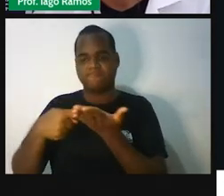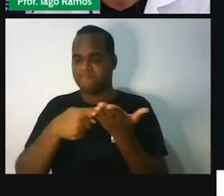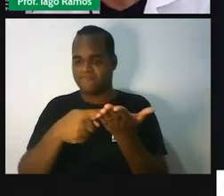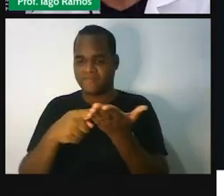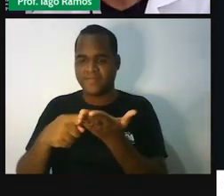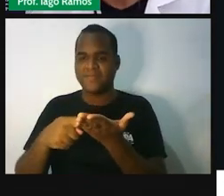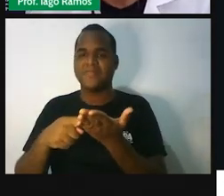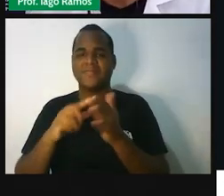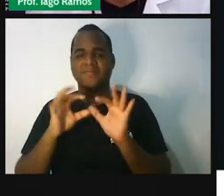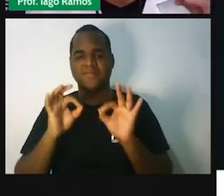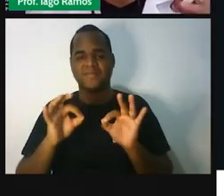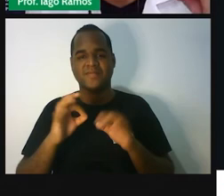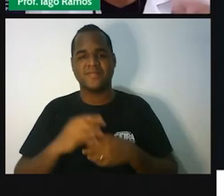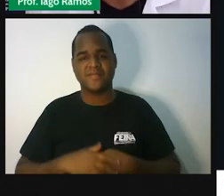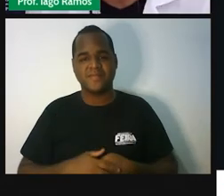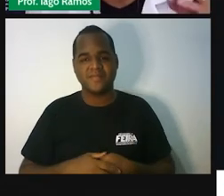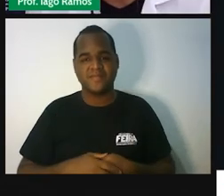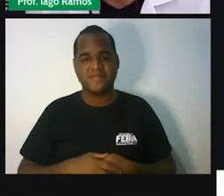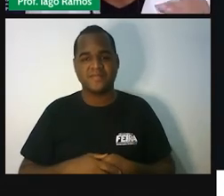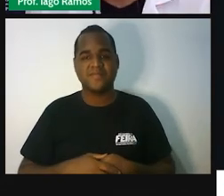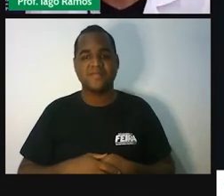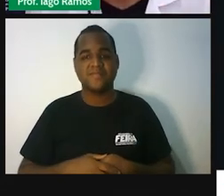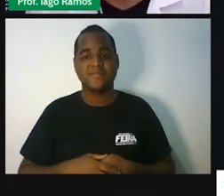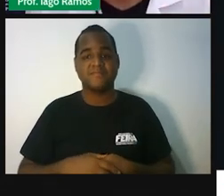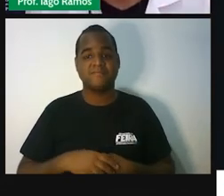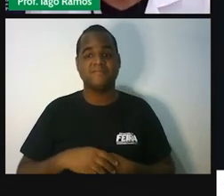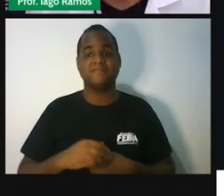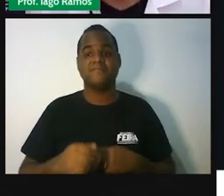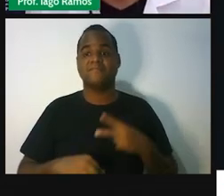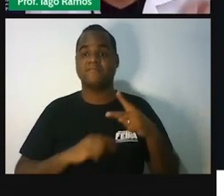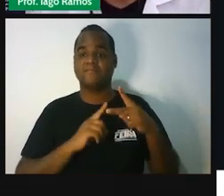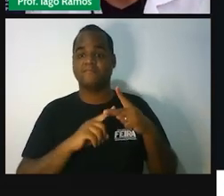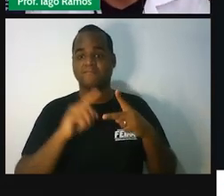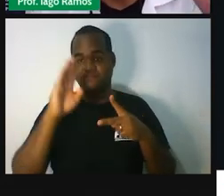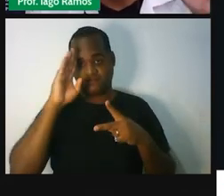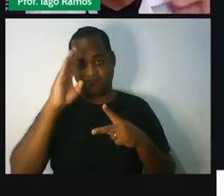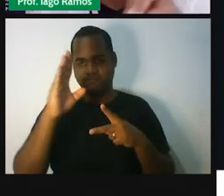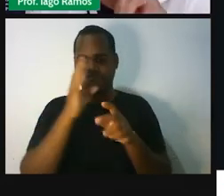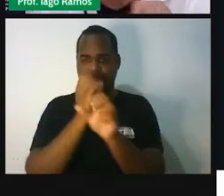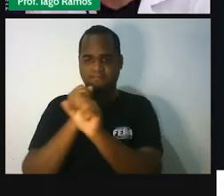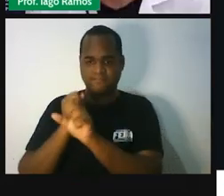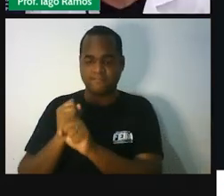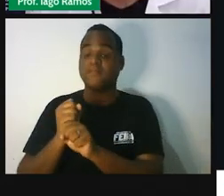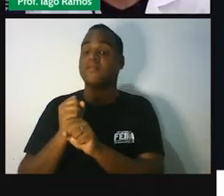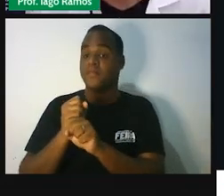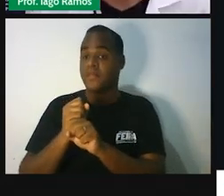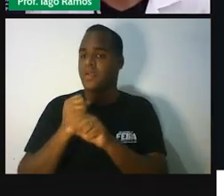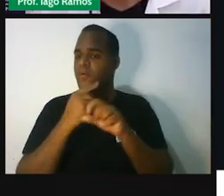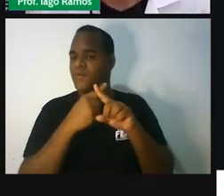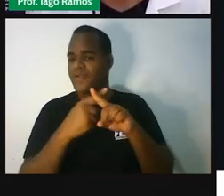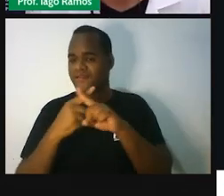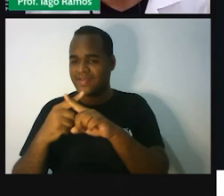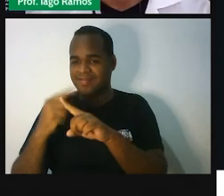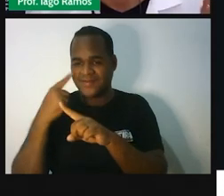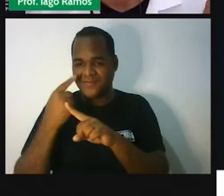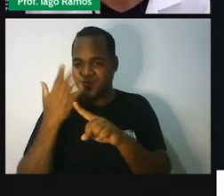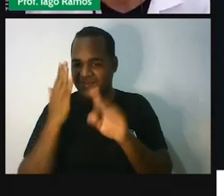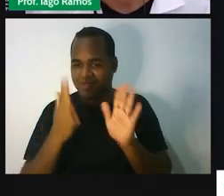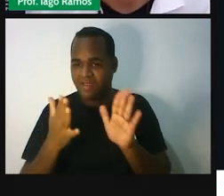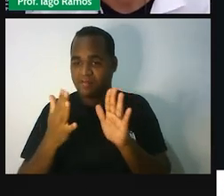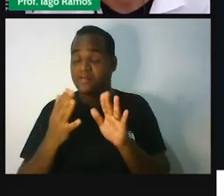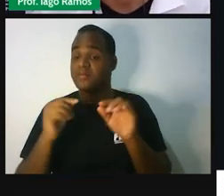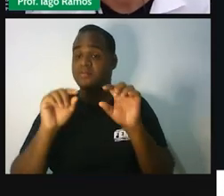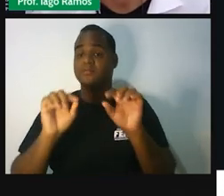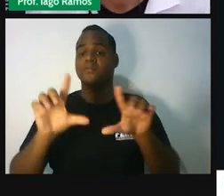combinatório, né? Usar o princípio fundamental da contagem, aquela continha de vezes que a gente viu ali lá